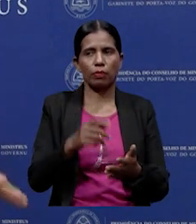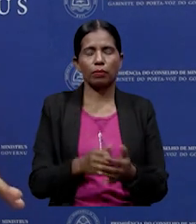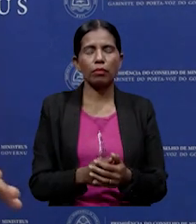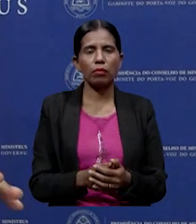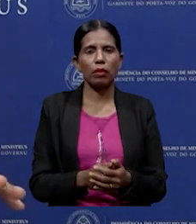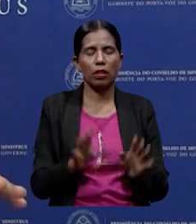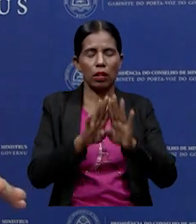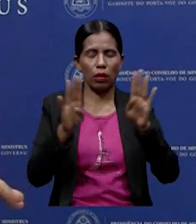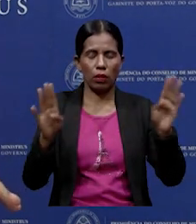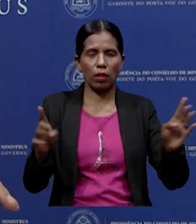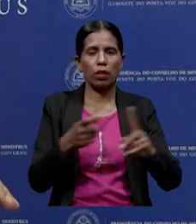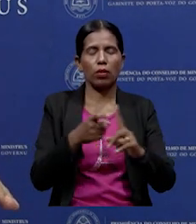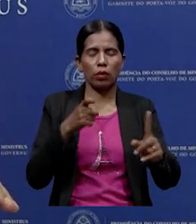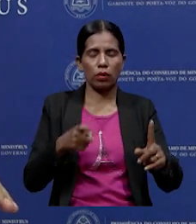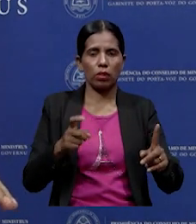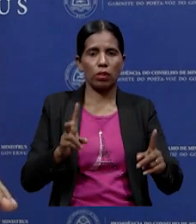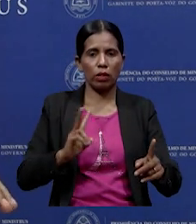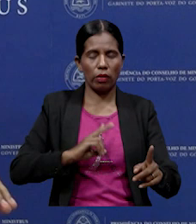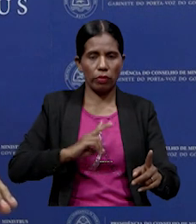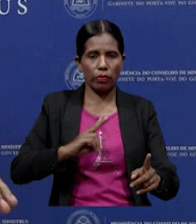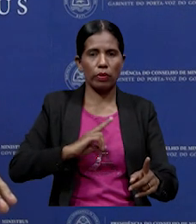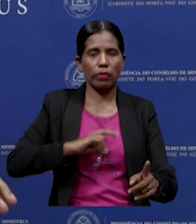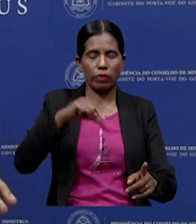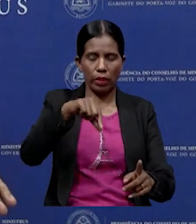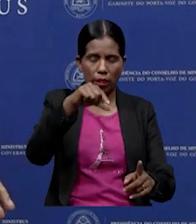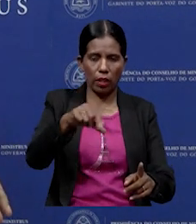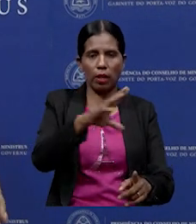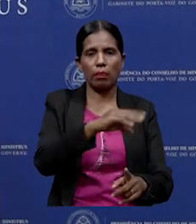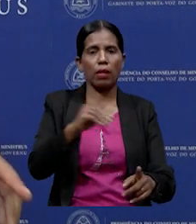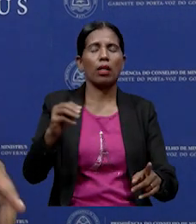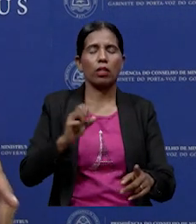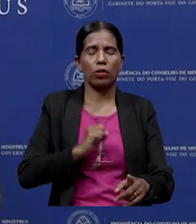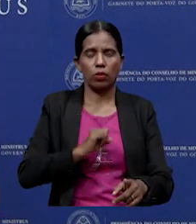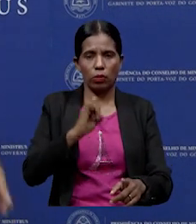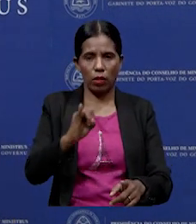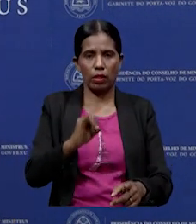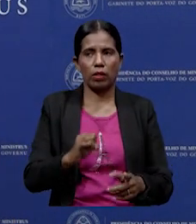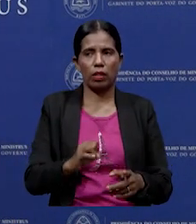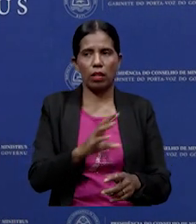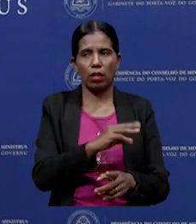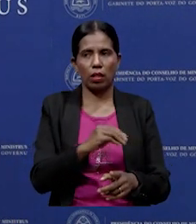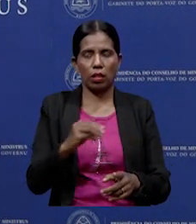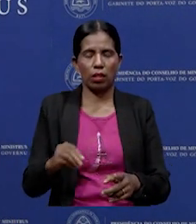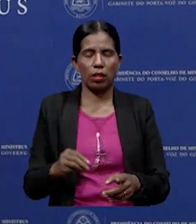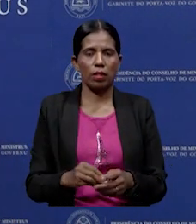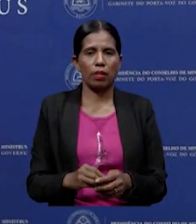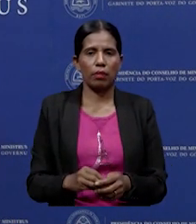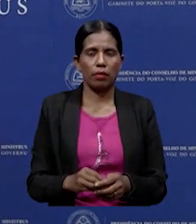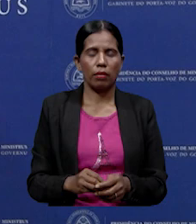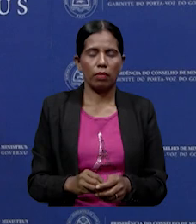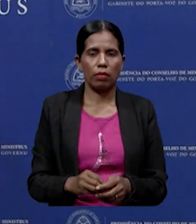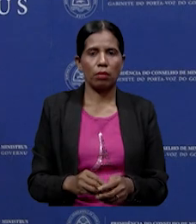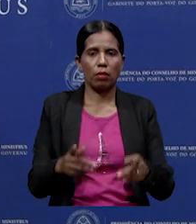reparte e da autoestrada, né? E da fala, vai dar no municipal que ele cai, liga que ele cai no